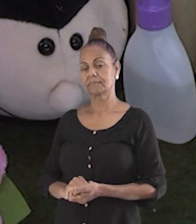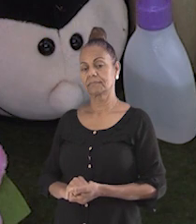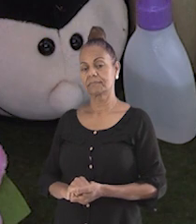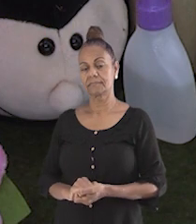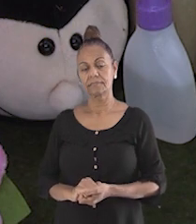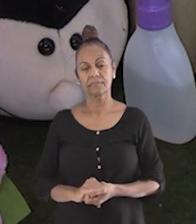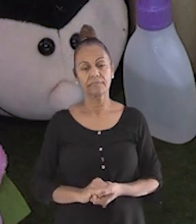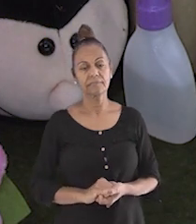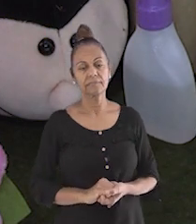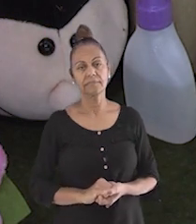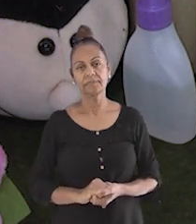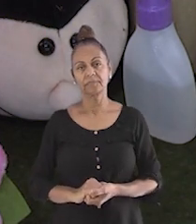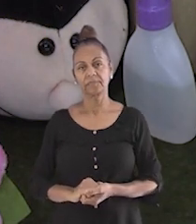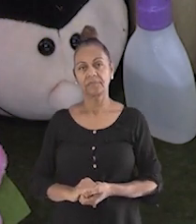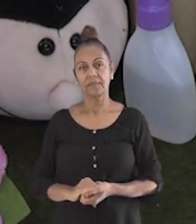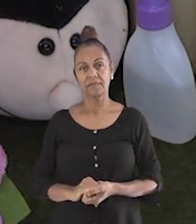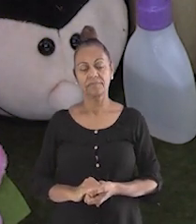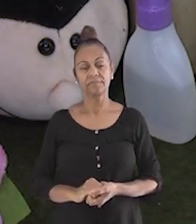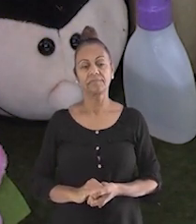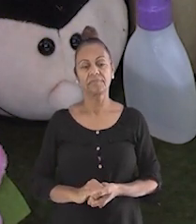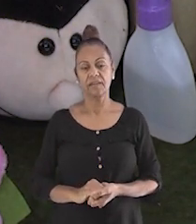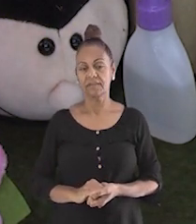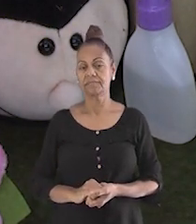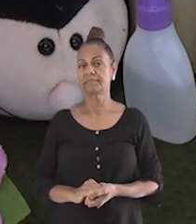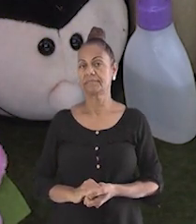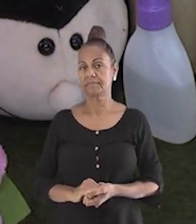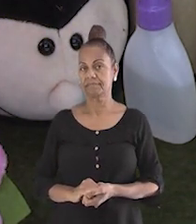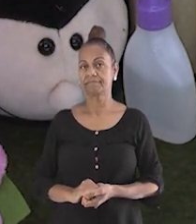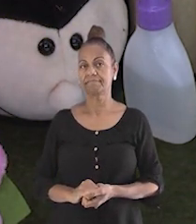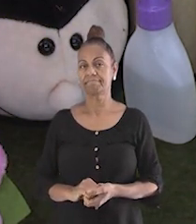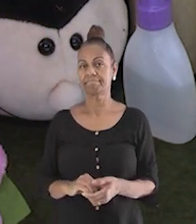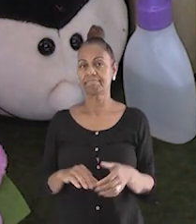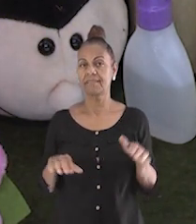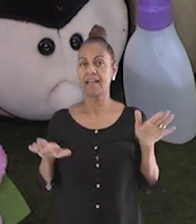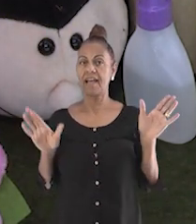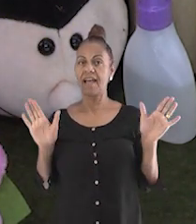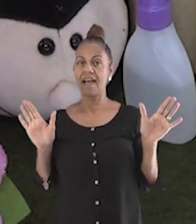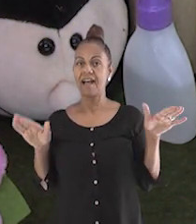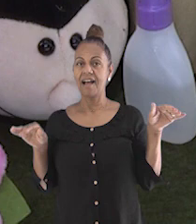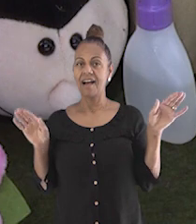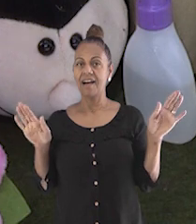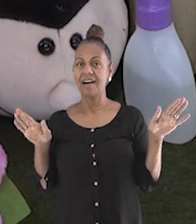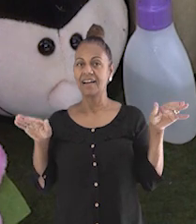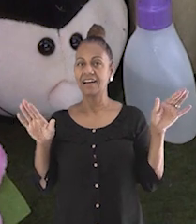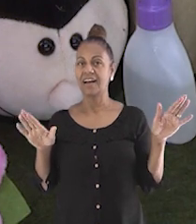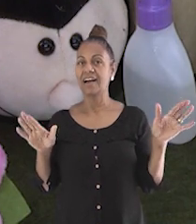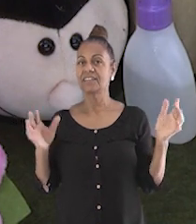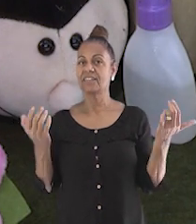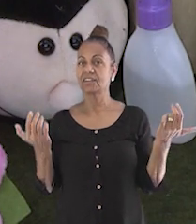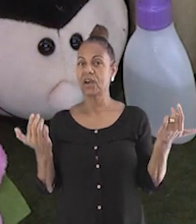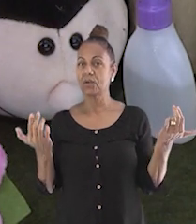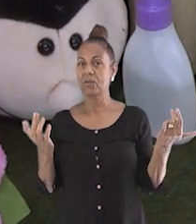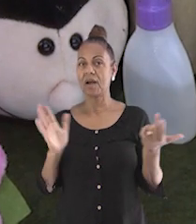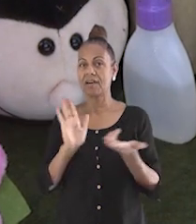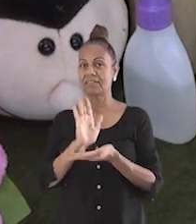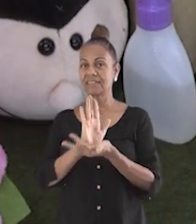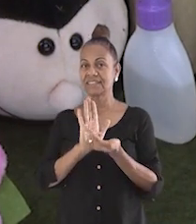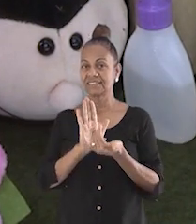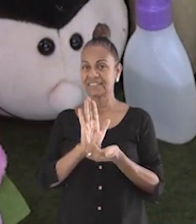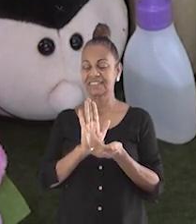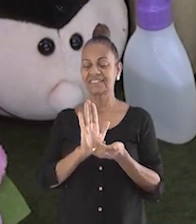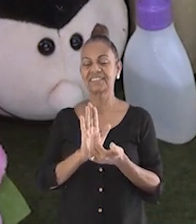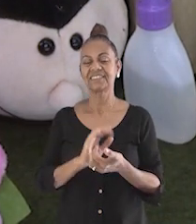E aí uma asa fica exatamente igual à outra, se a gente dobrar a folha ao meio.